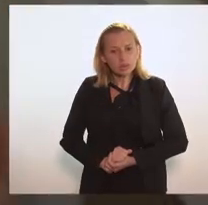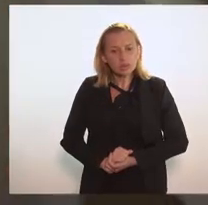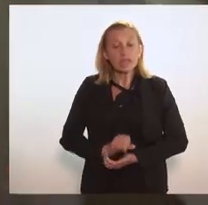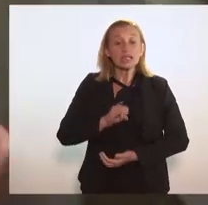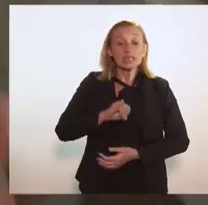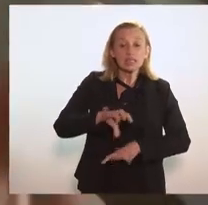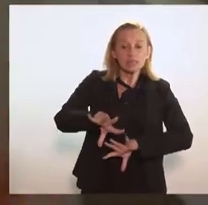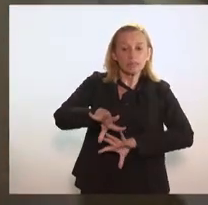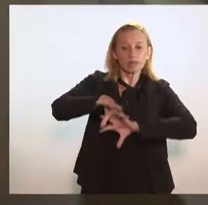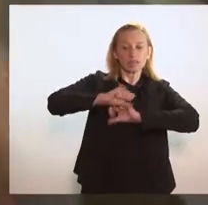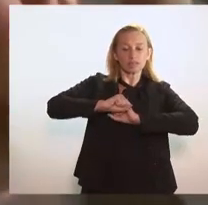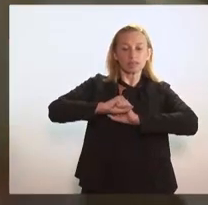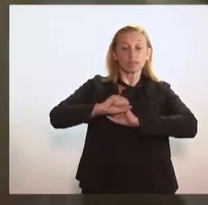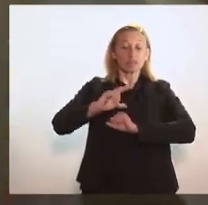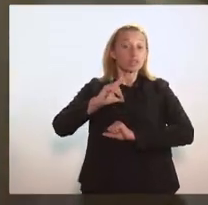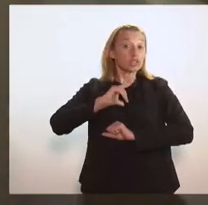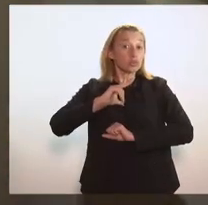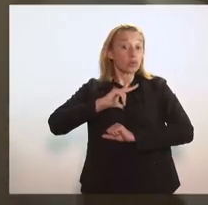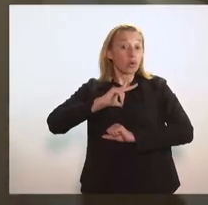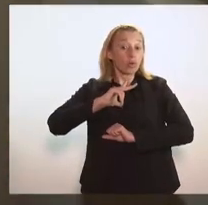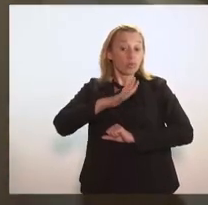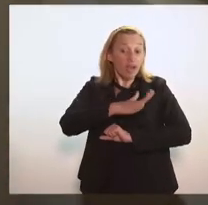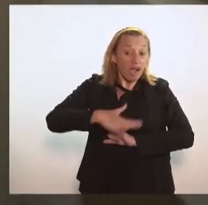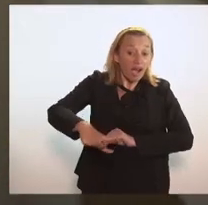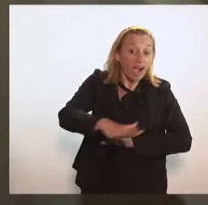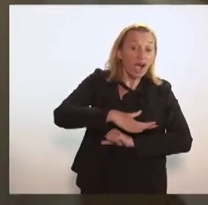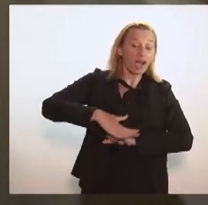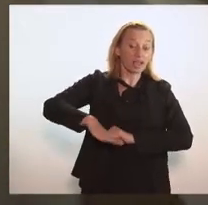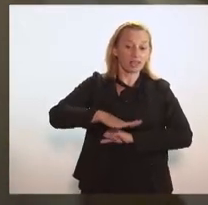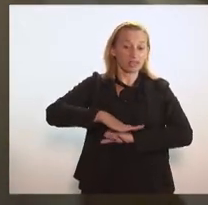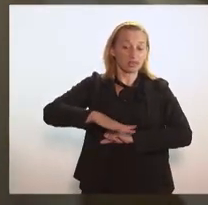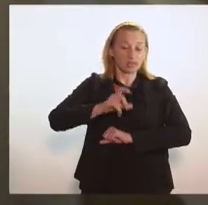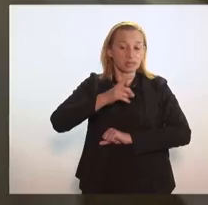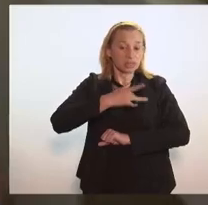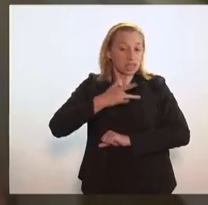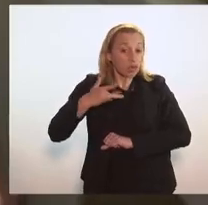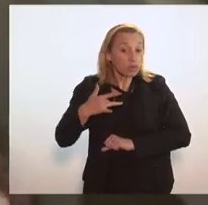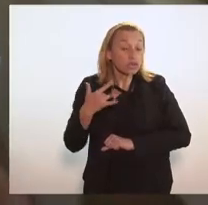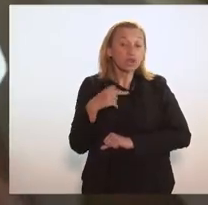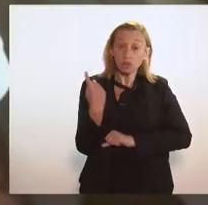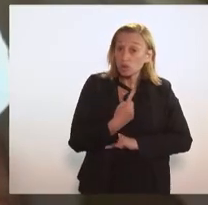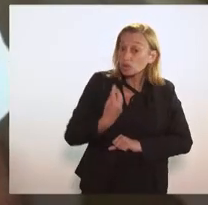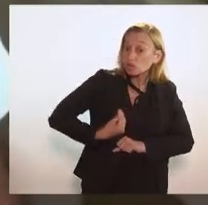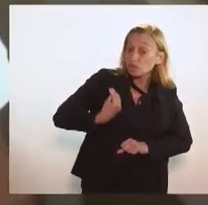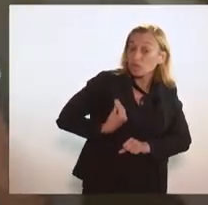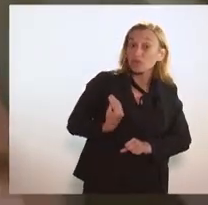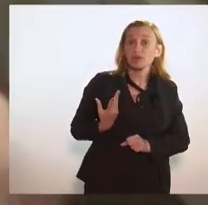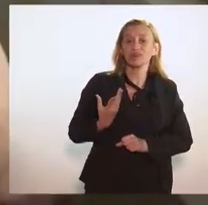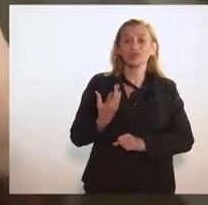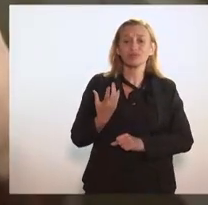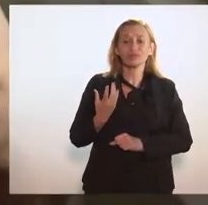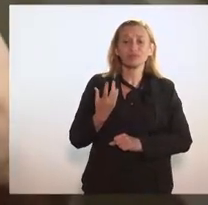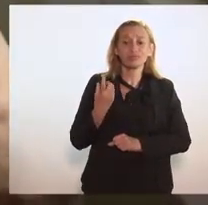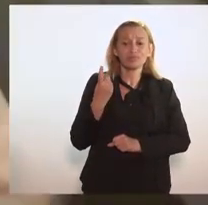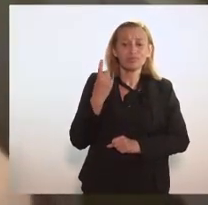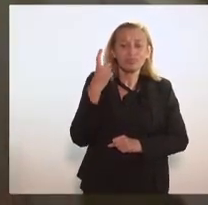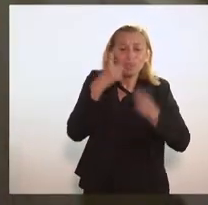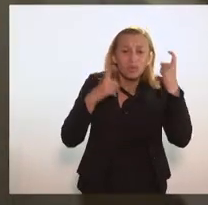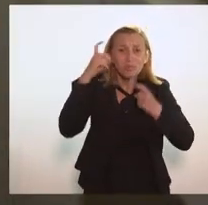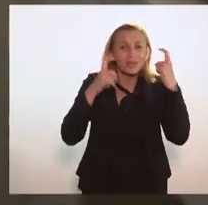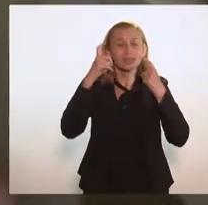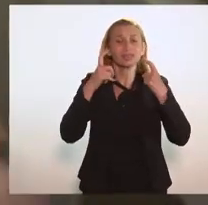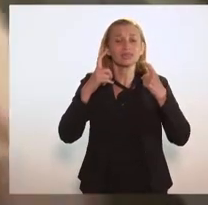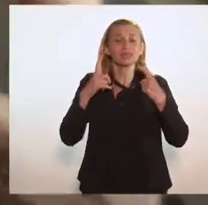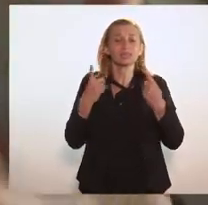companhia na nas portas grandes de saúde então nós estamos vivendo Pânico no